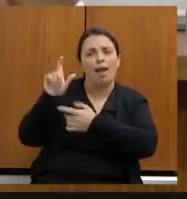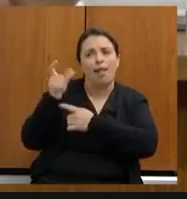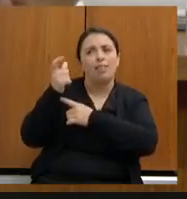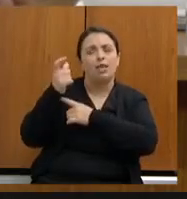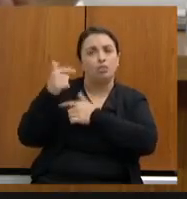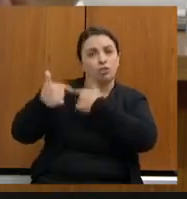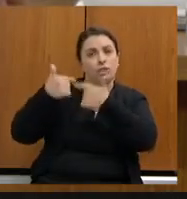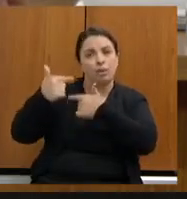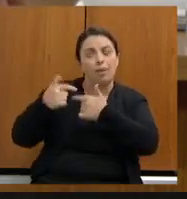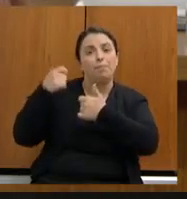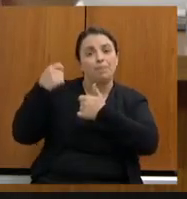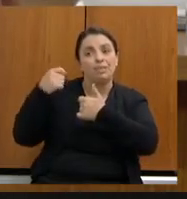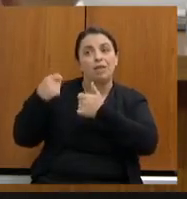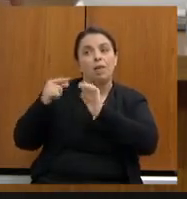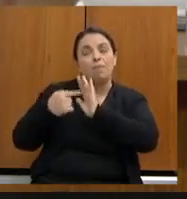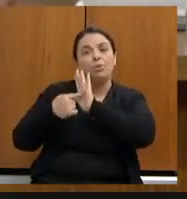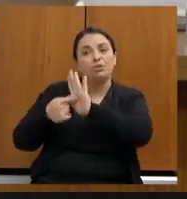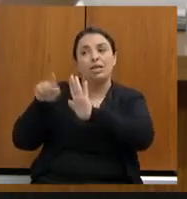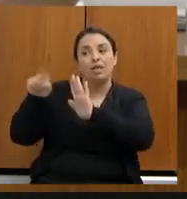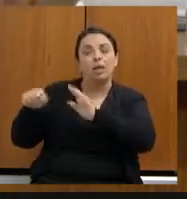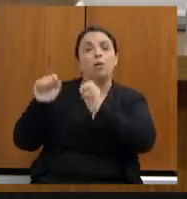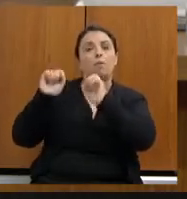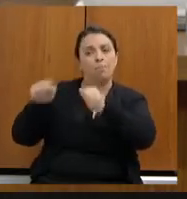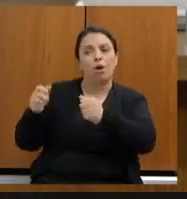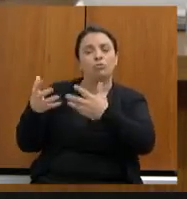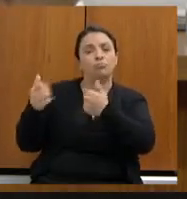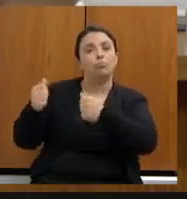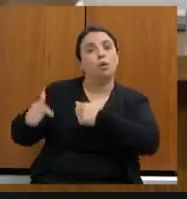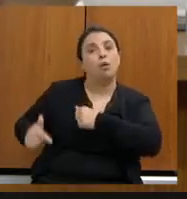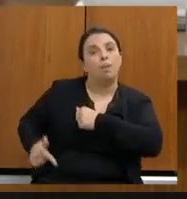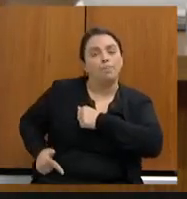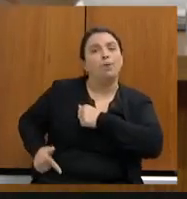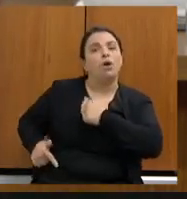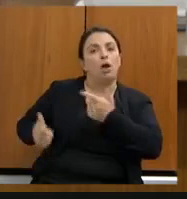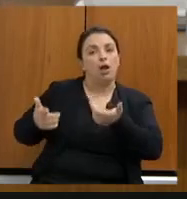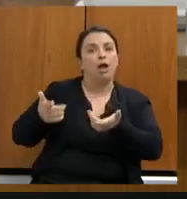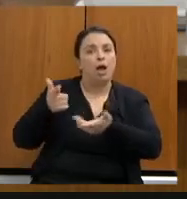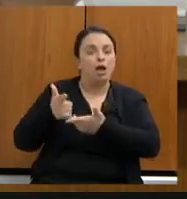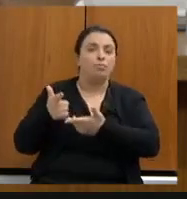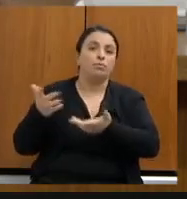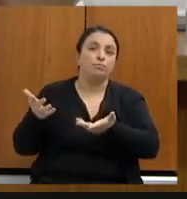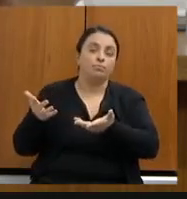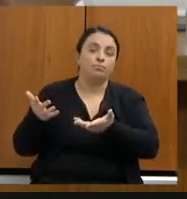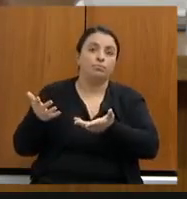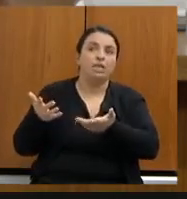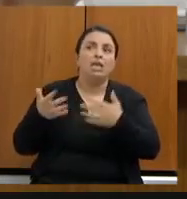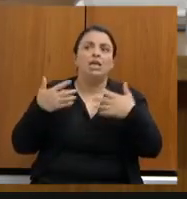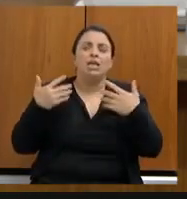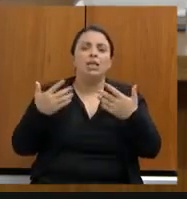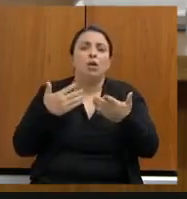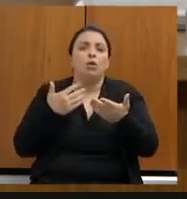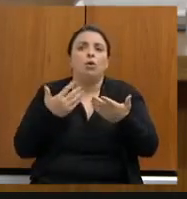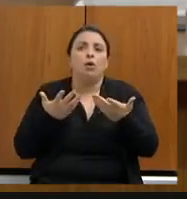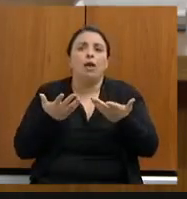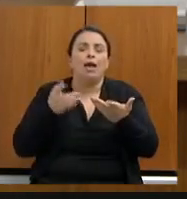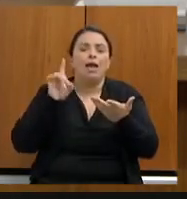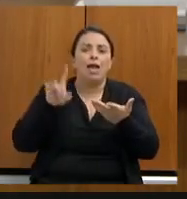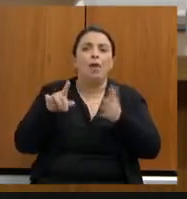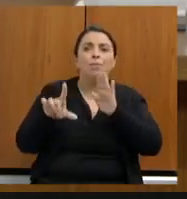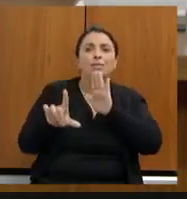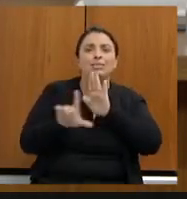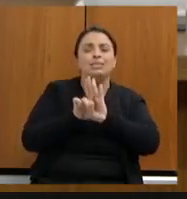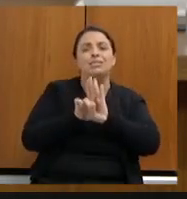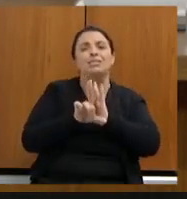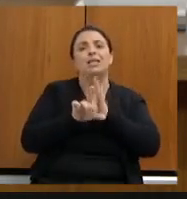Então hoje atendendo a uma legislação Estadual não interessa ao estado de Minas Gerais e outros estados as